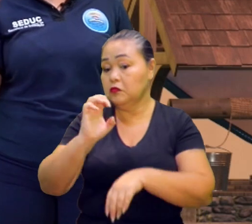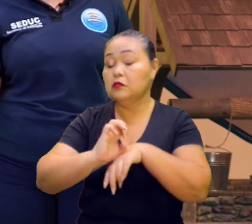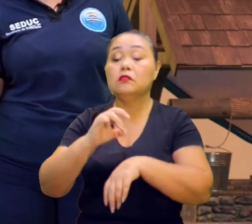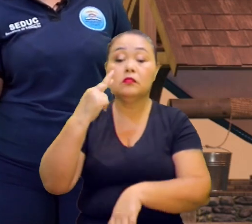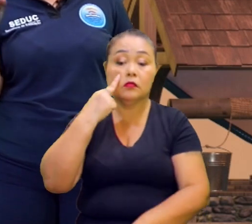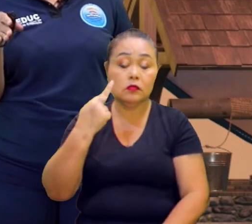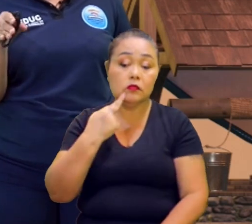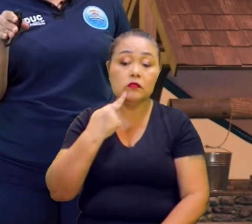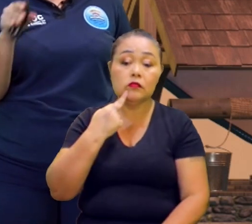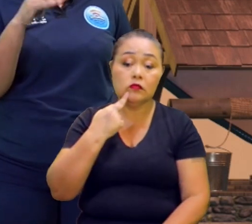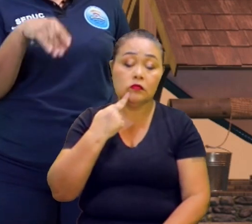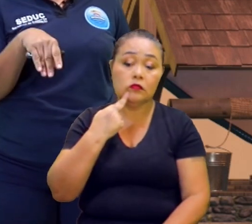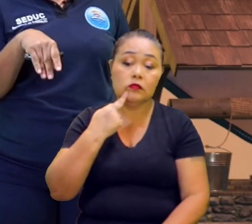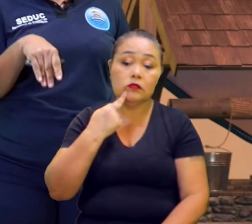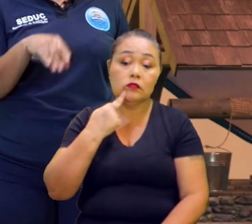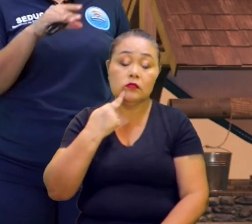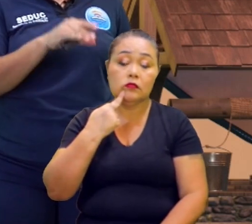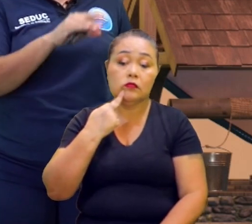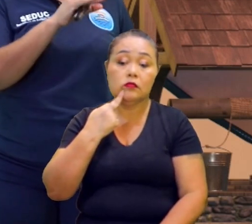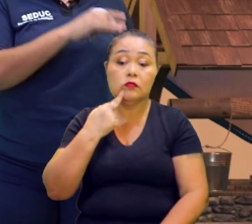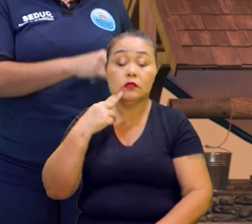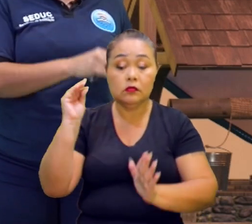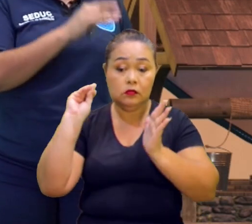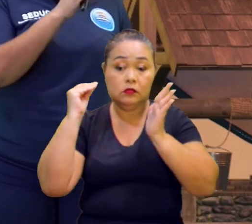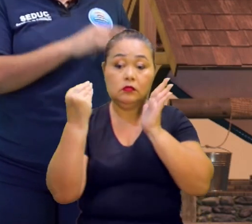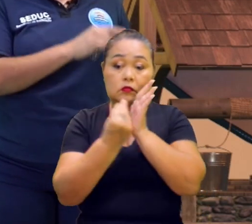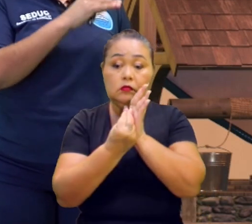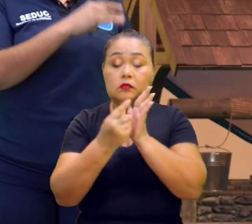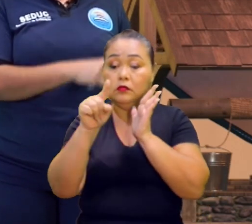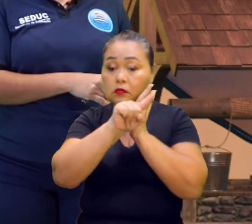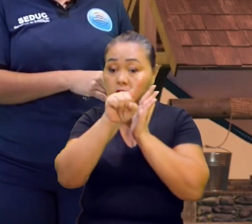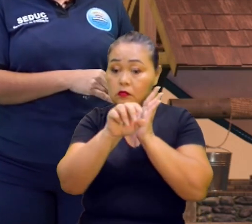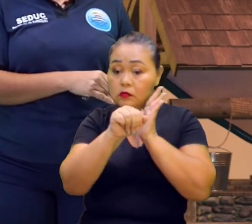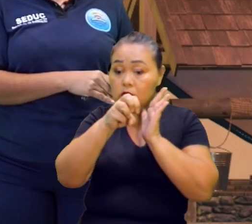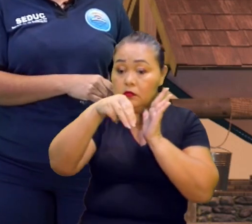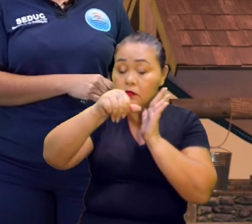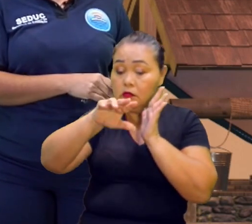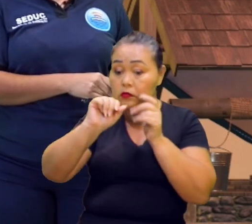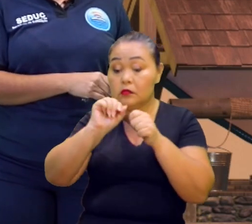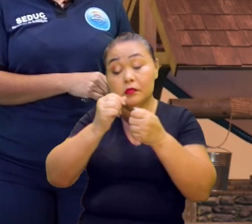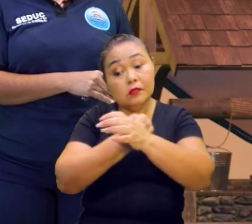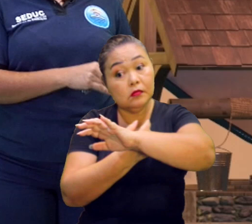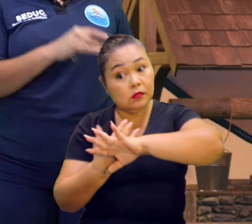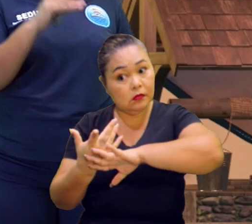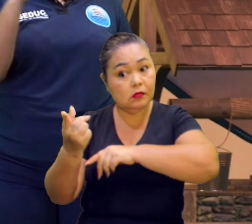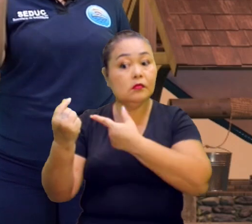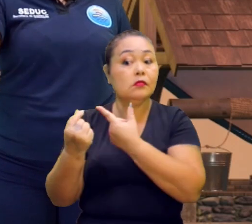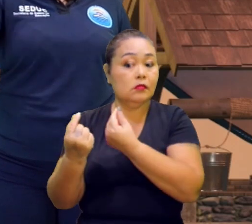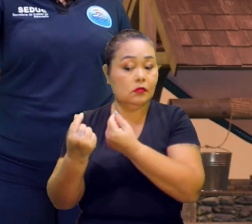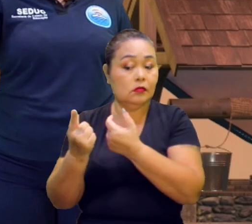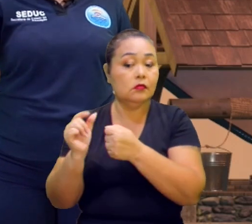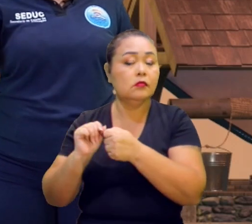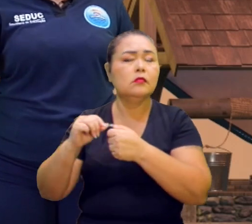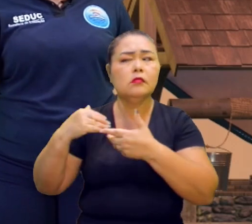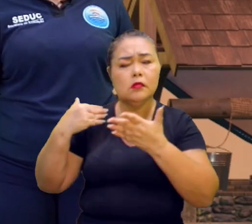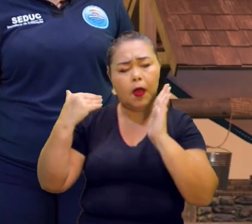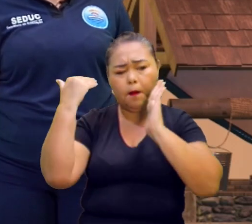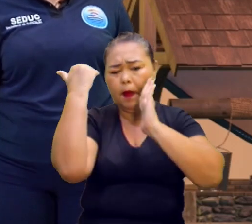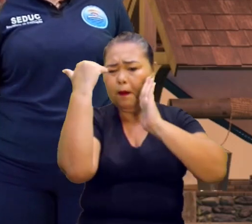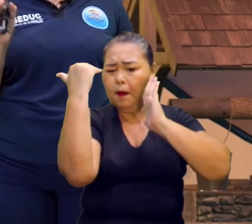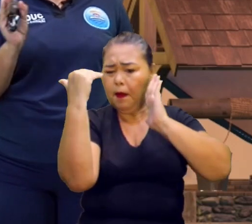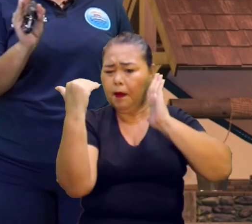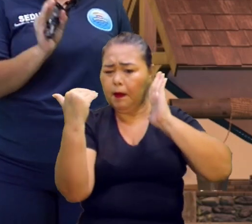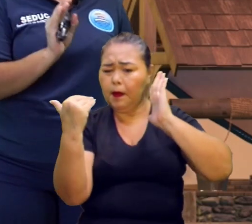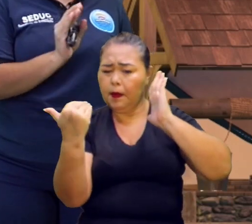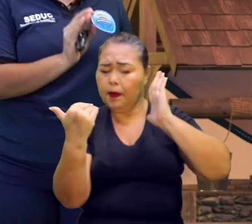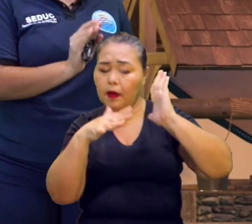passou por essa atualização do zoneamento ecológico econômico, tá? Mas aí tem toda uma especificação